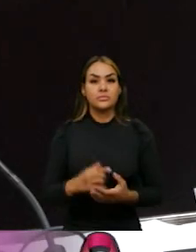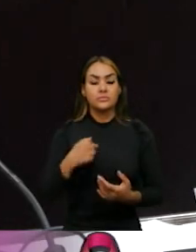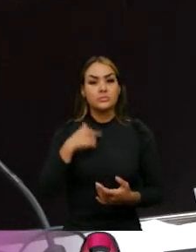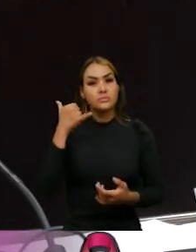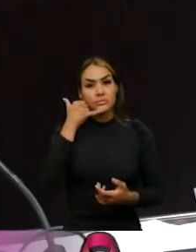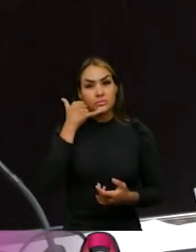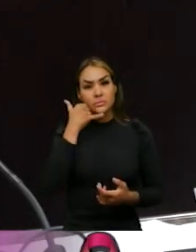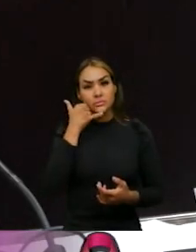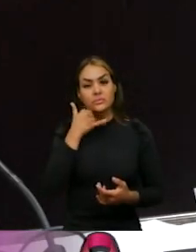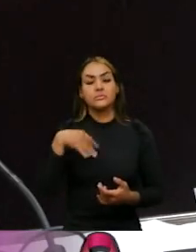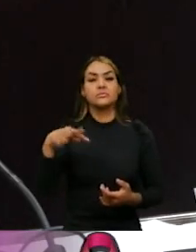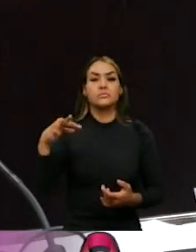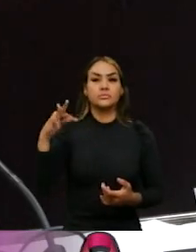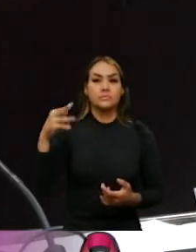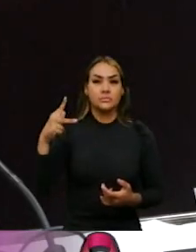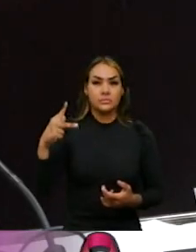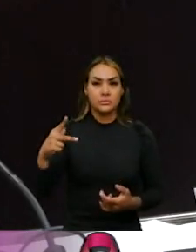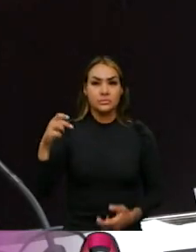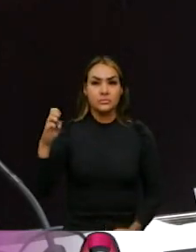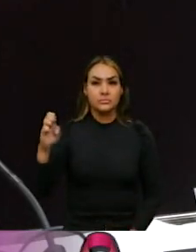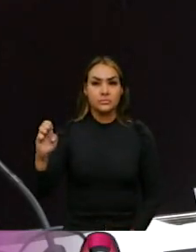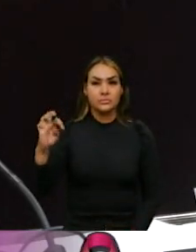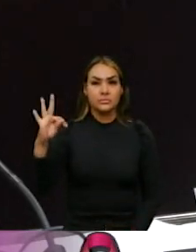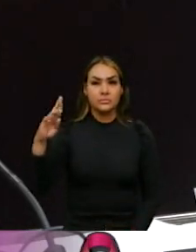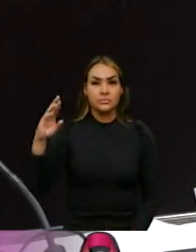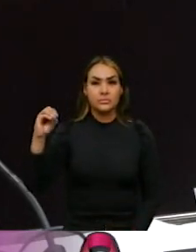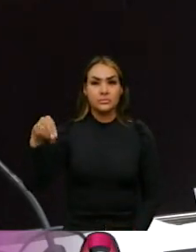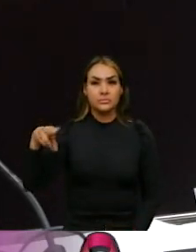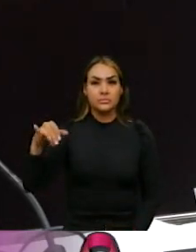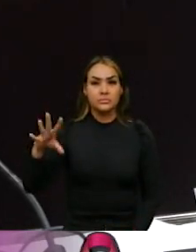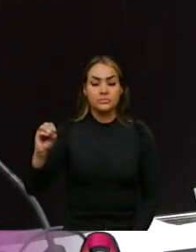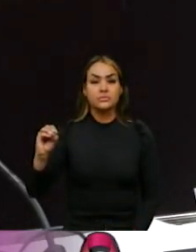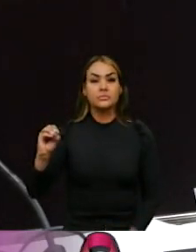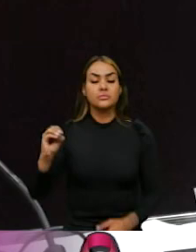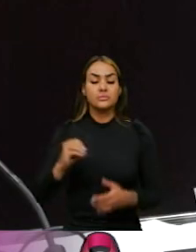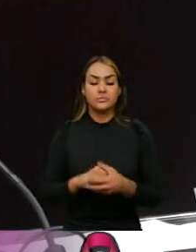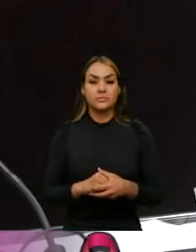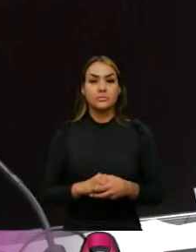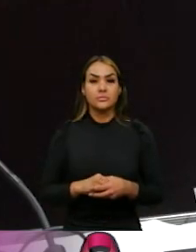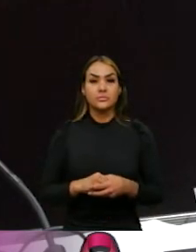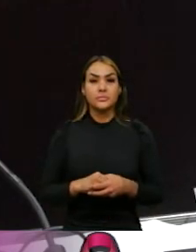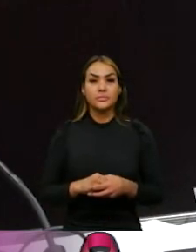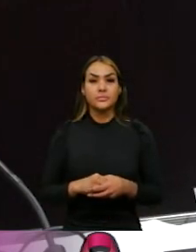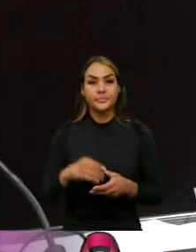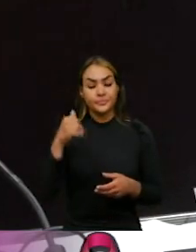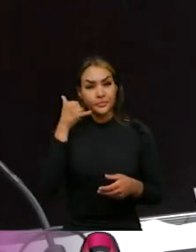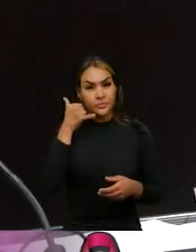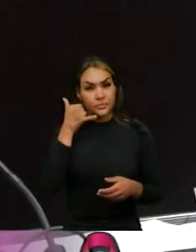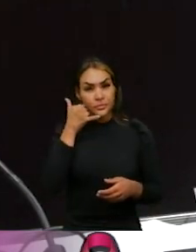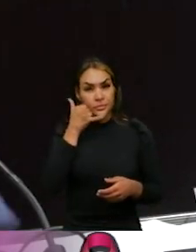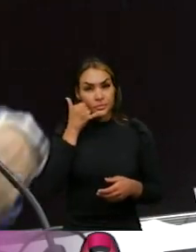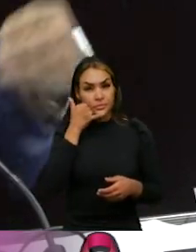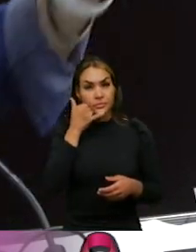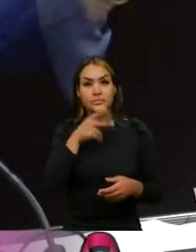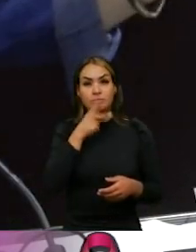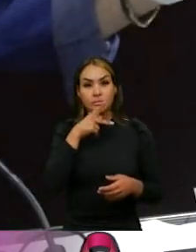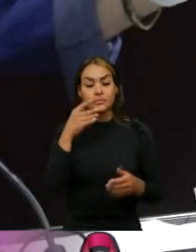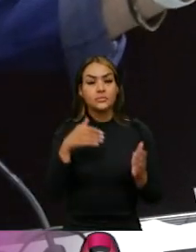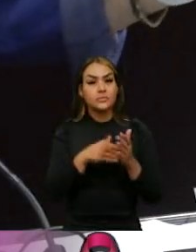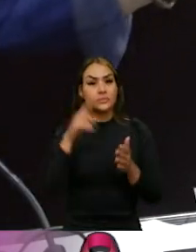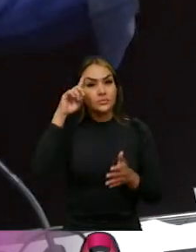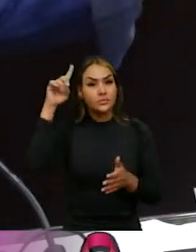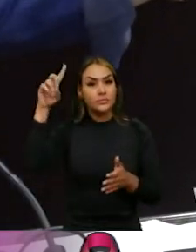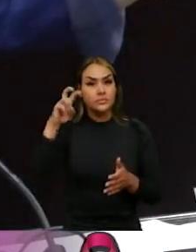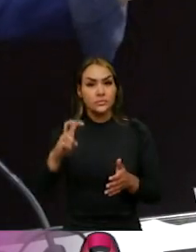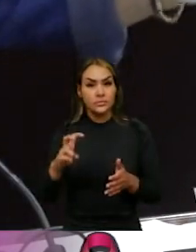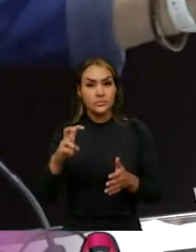Petrônio confirmou, lá não falo o dia, mas liguei para o deputado, ele informou que até o dia 5, Wesley,